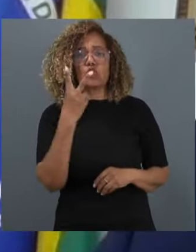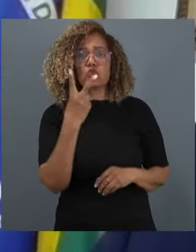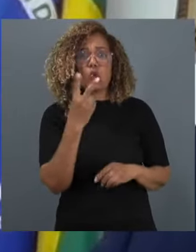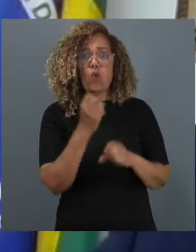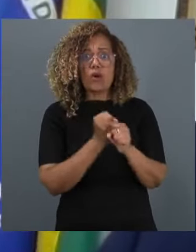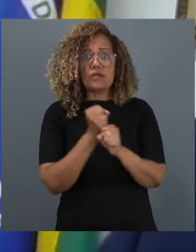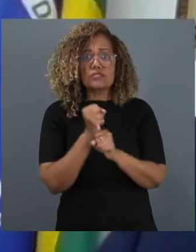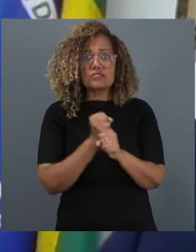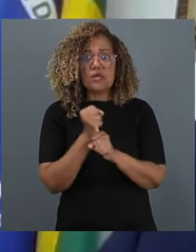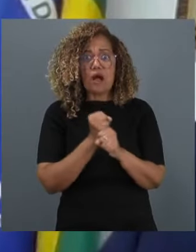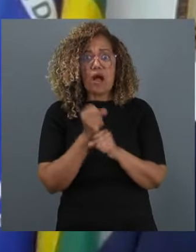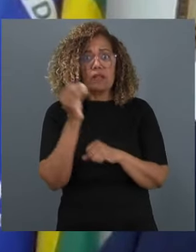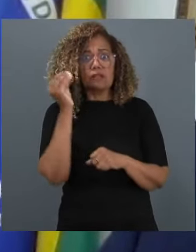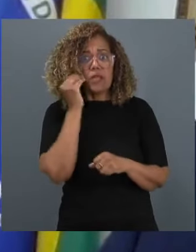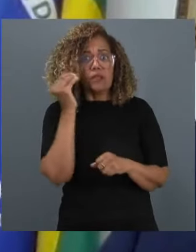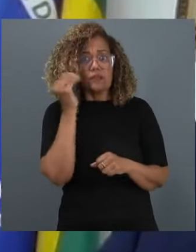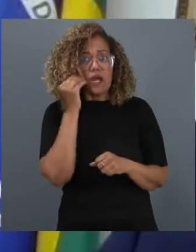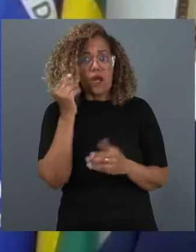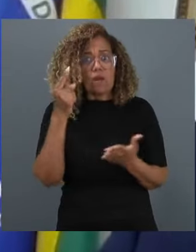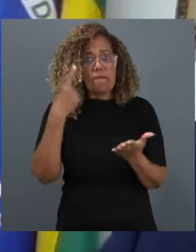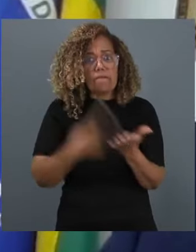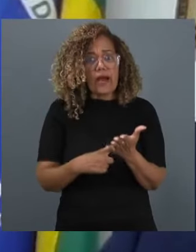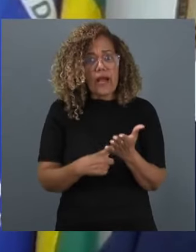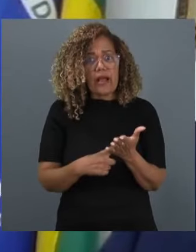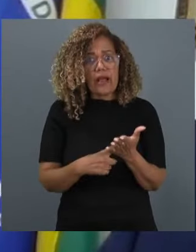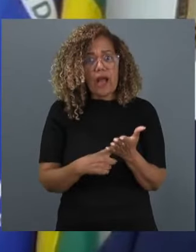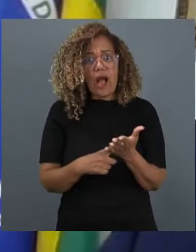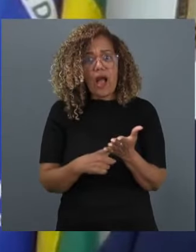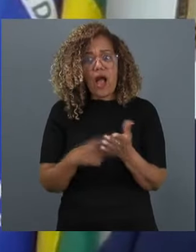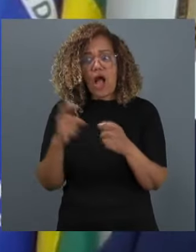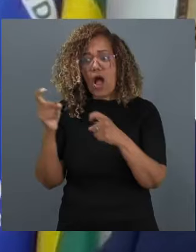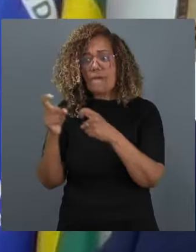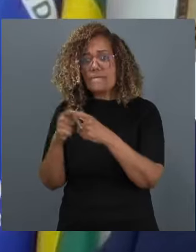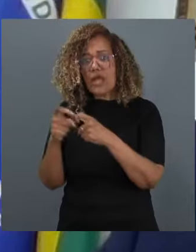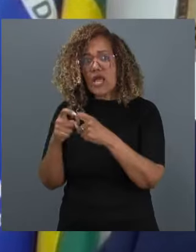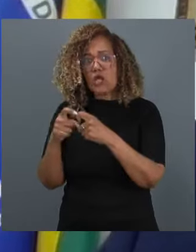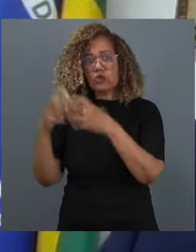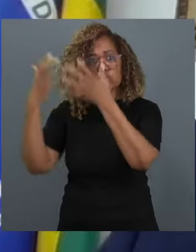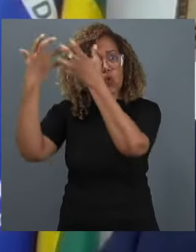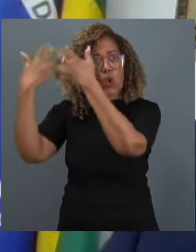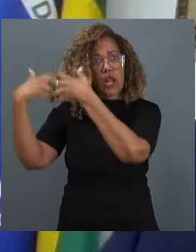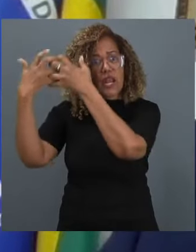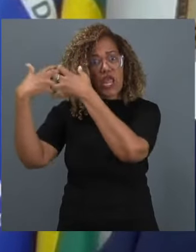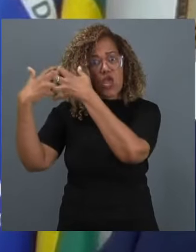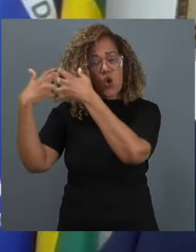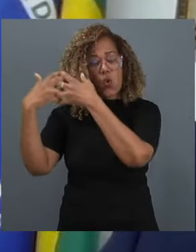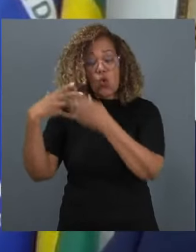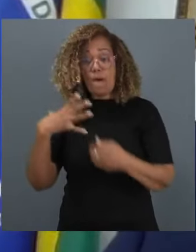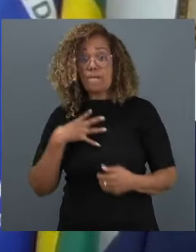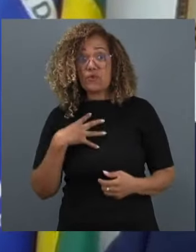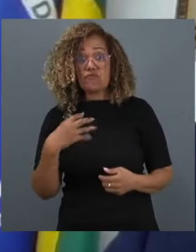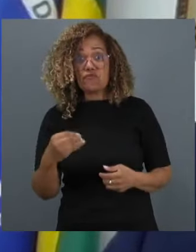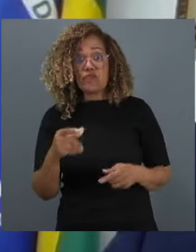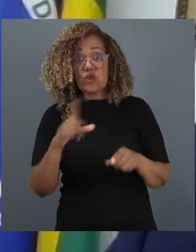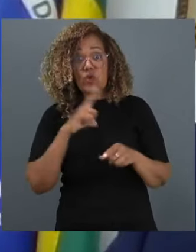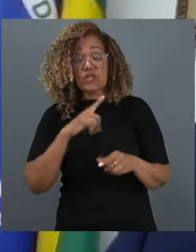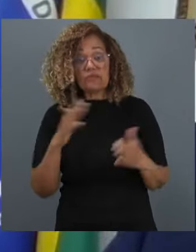anos tentando marcar uma consulta com um neuro para o seu filhinho